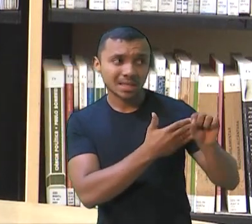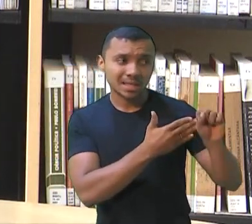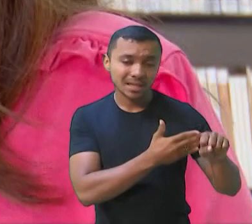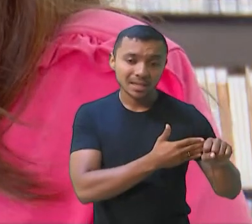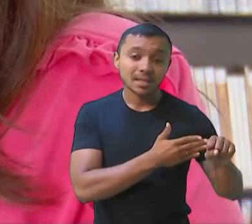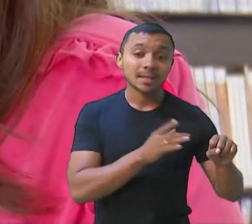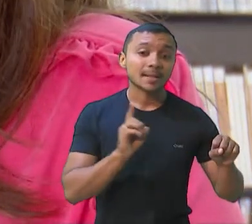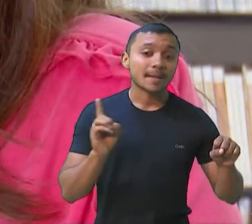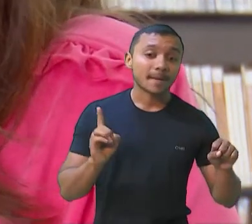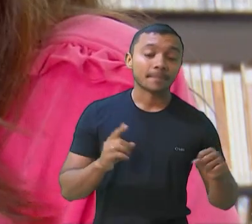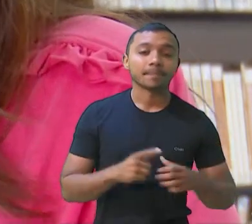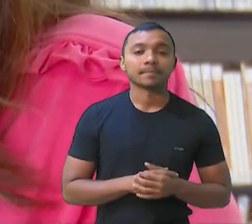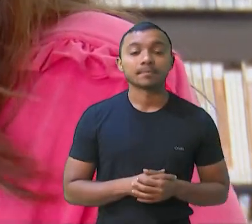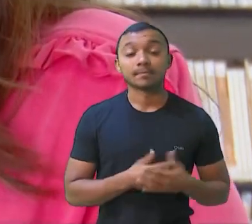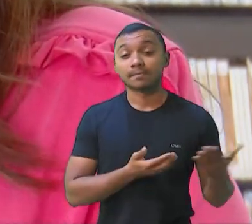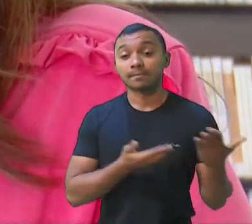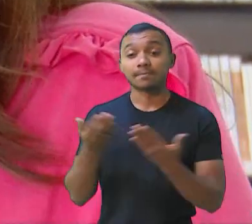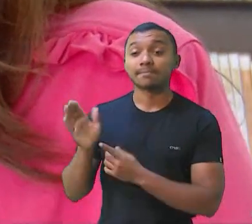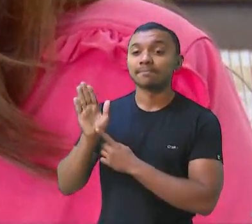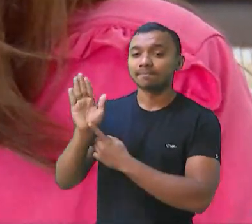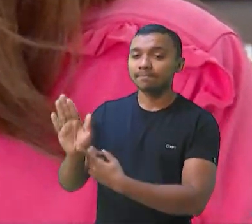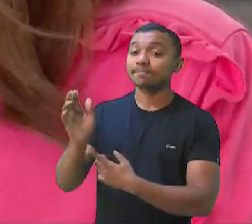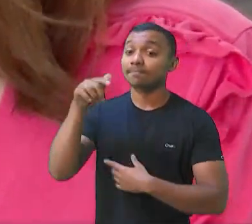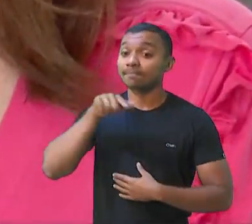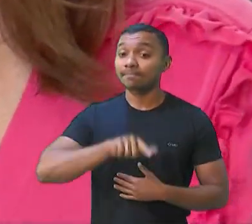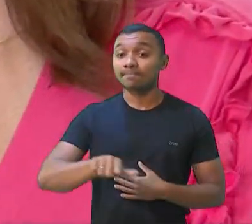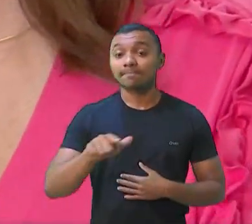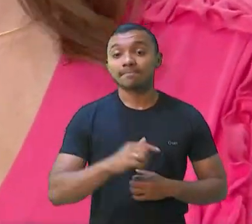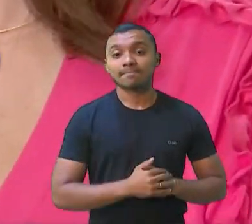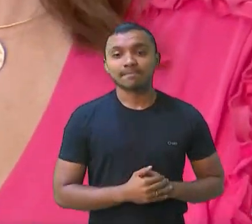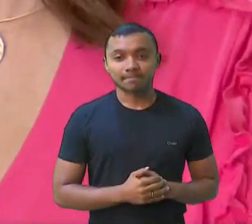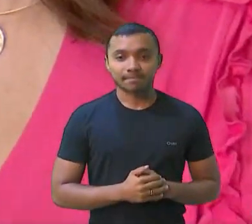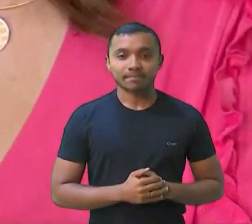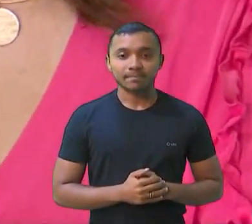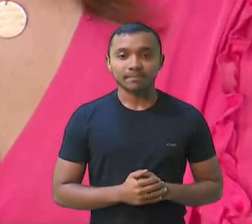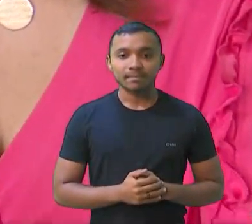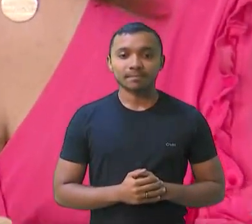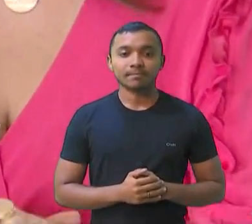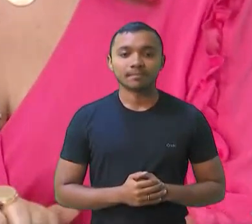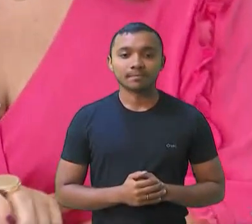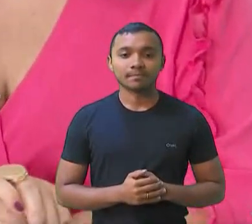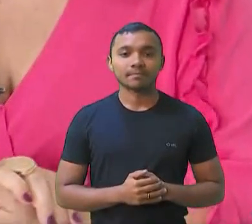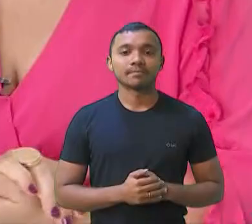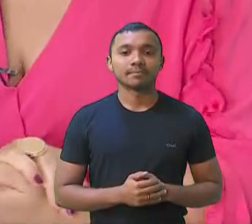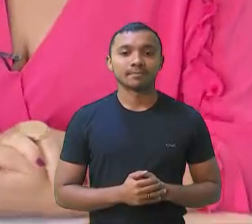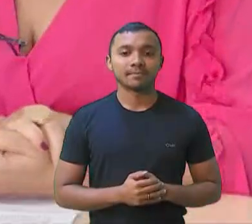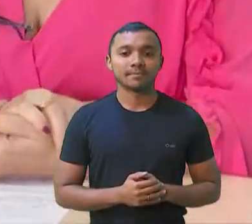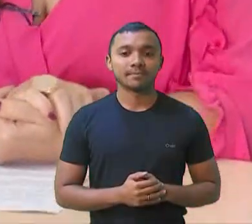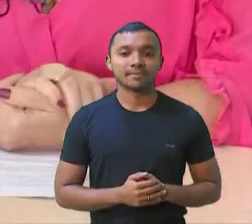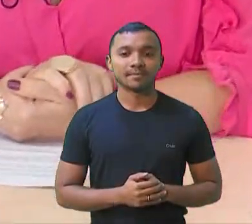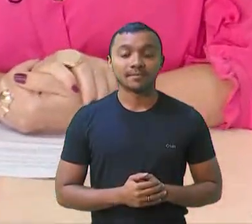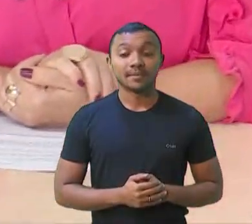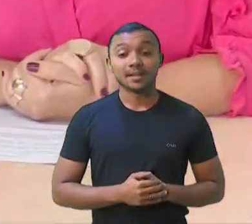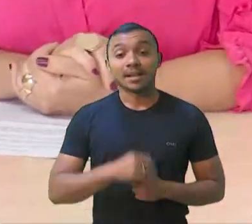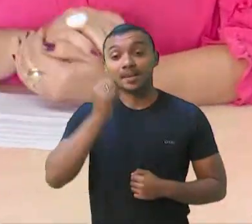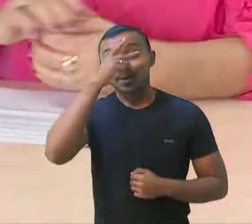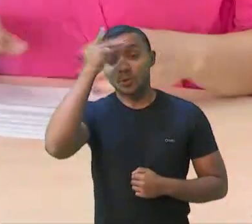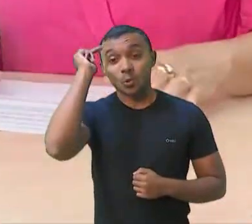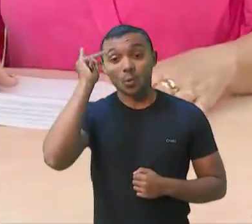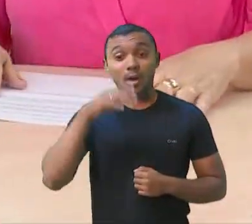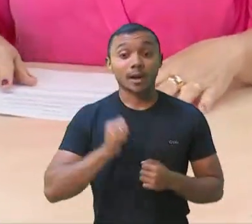Verdade. Então mostra de novo aí o livro pra Assim. gente e diga onde as pessoas podem encontrar para